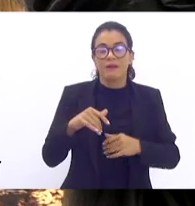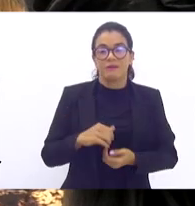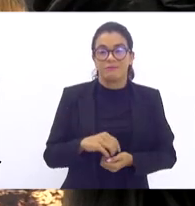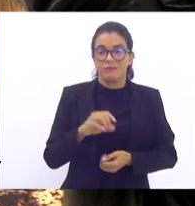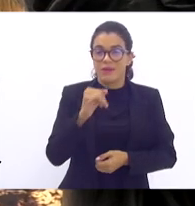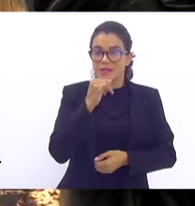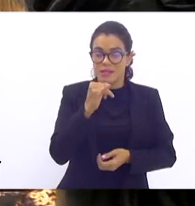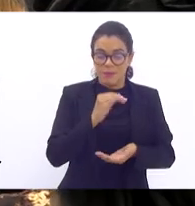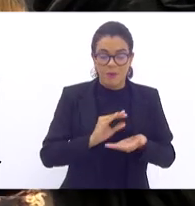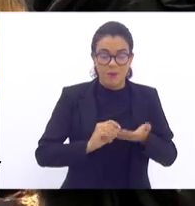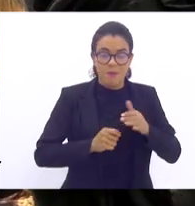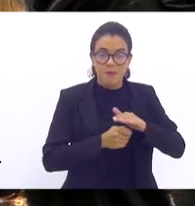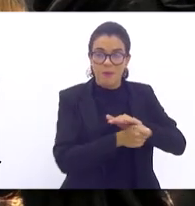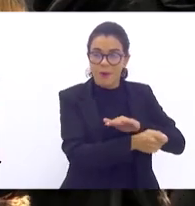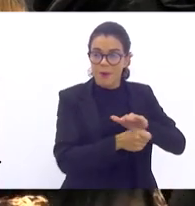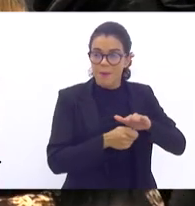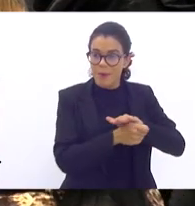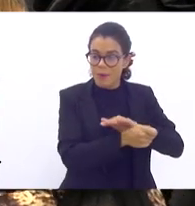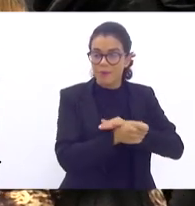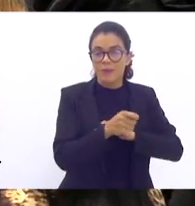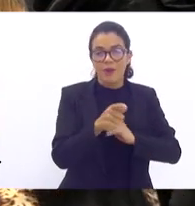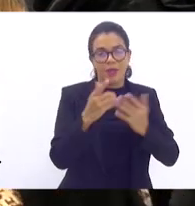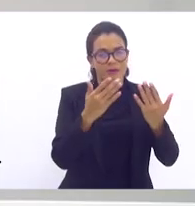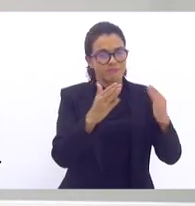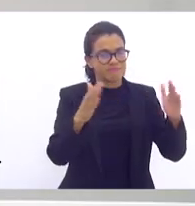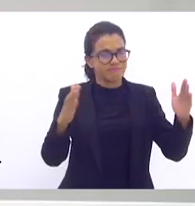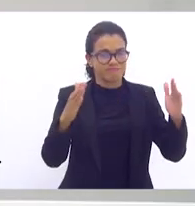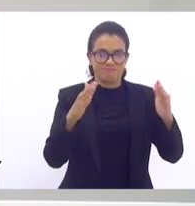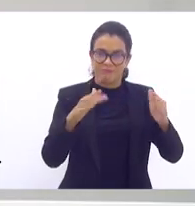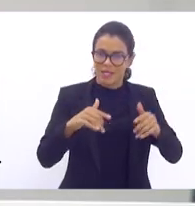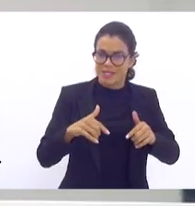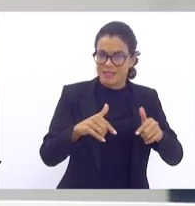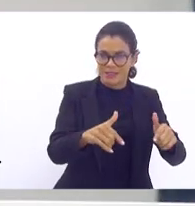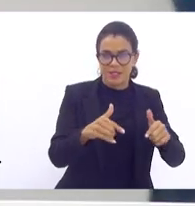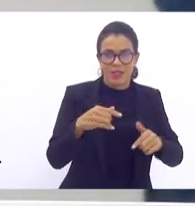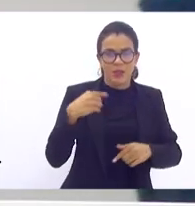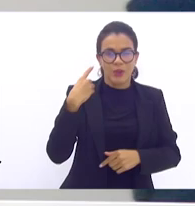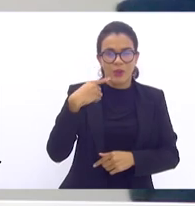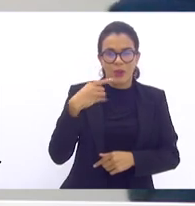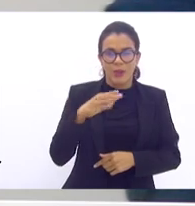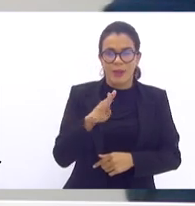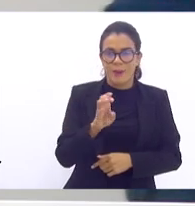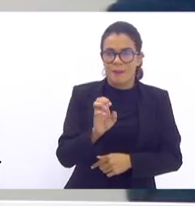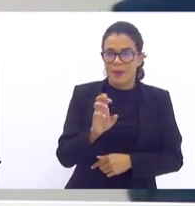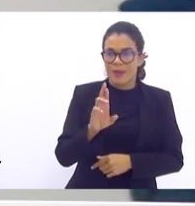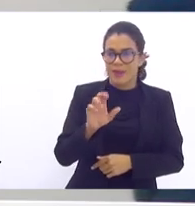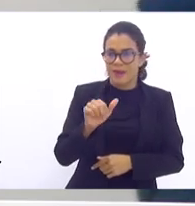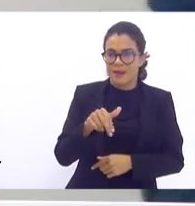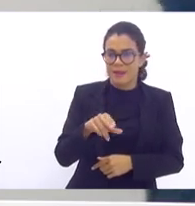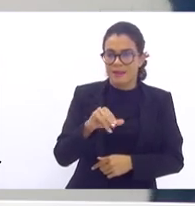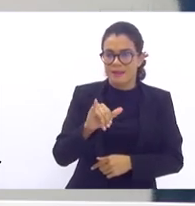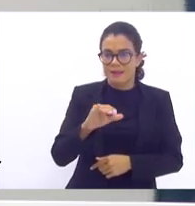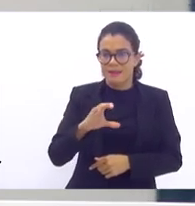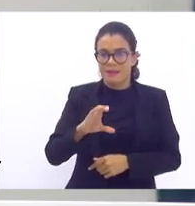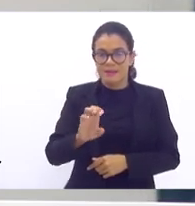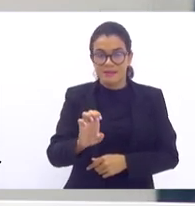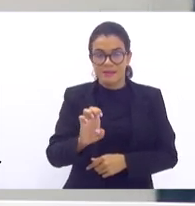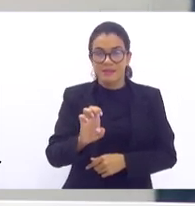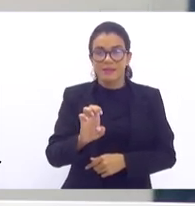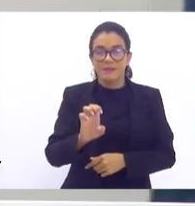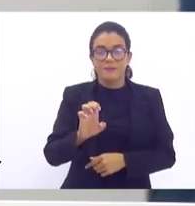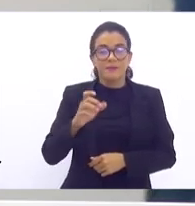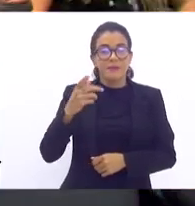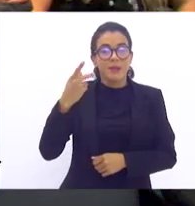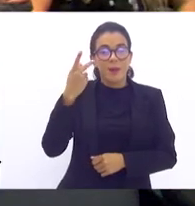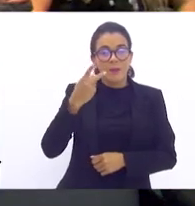por exemplo E aí eu quero saudar essa iniciativa né da doutora Berenice desse trabalho articulado na